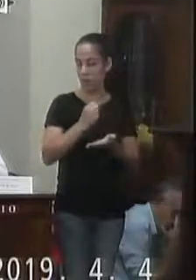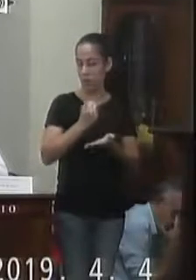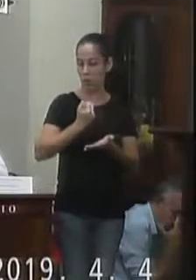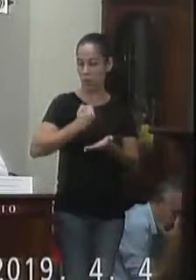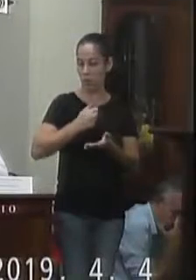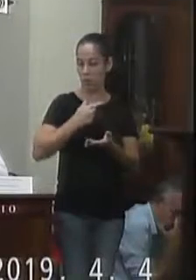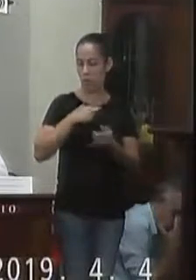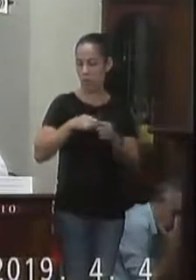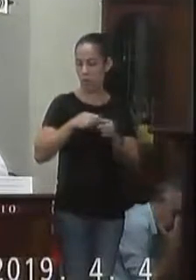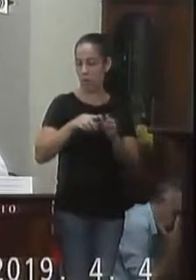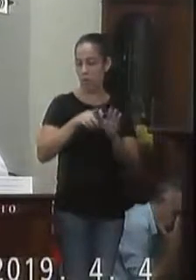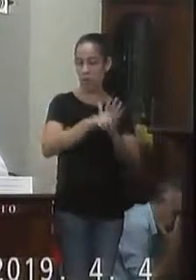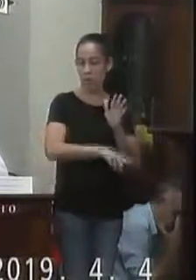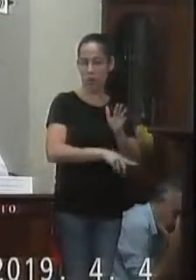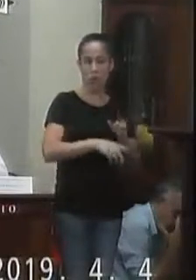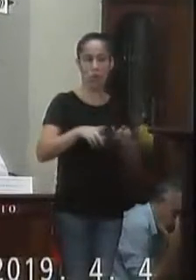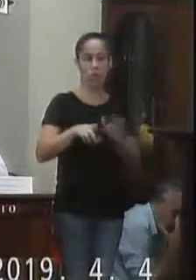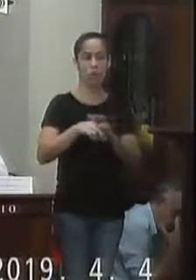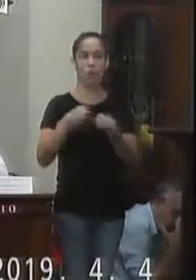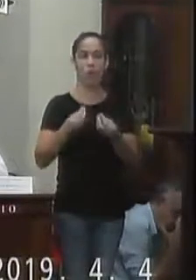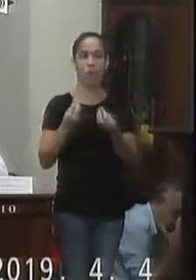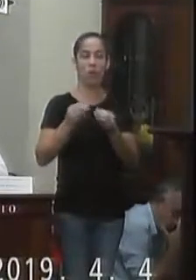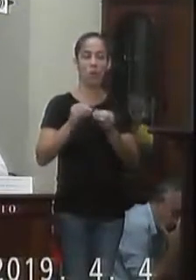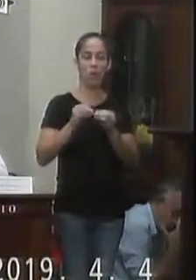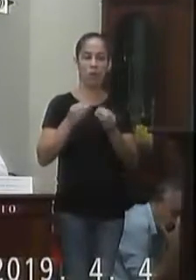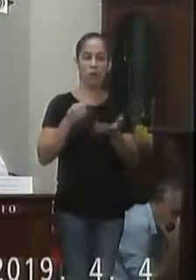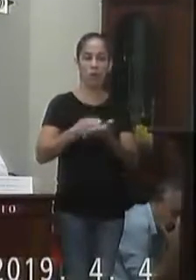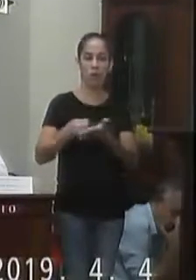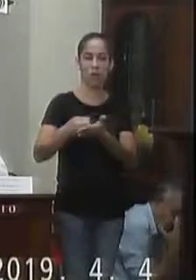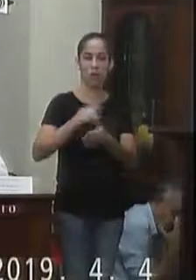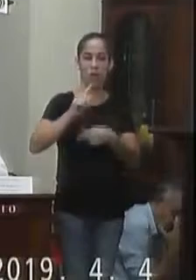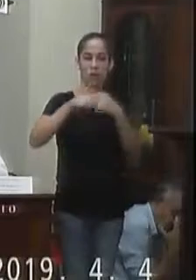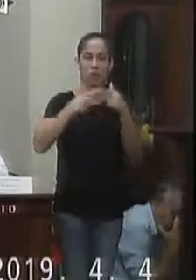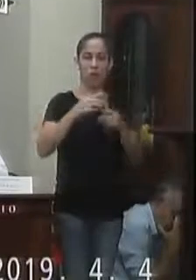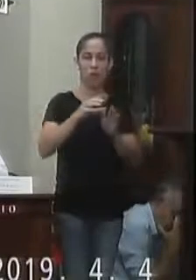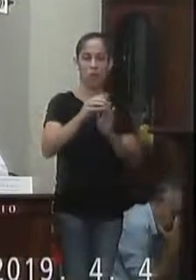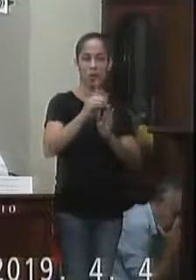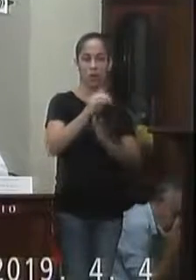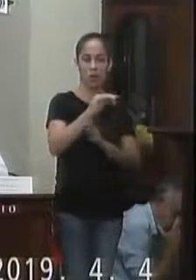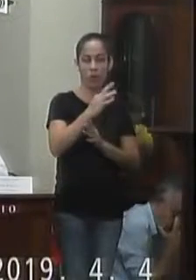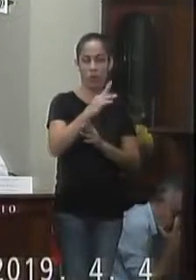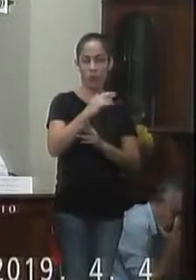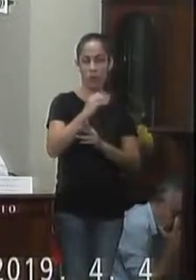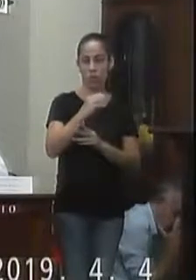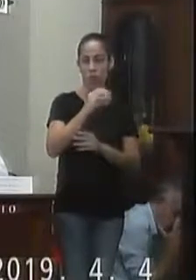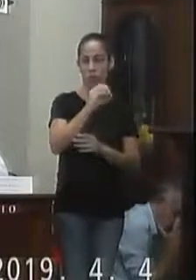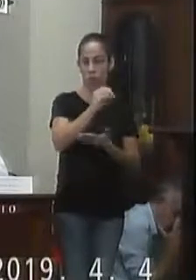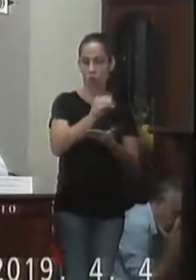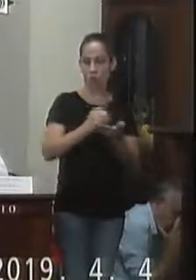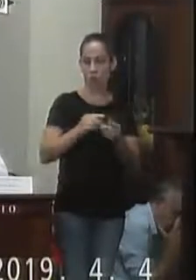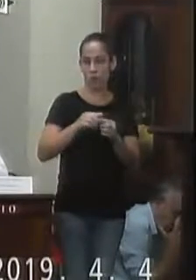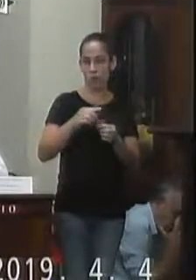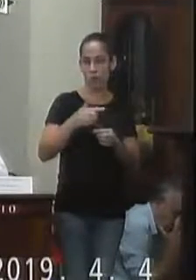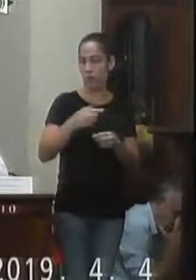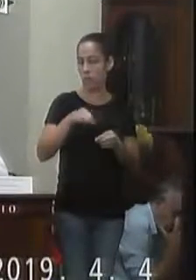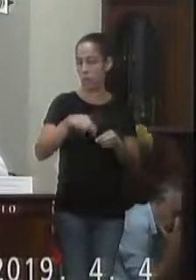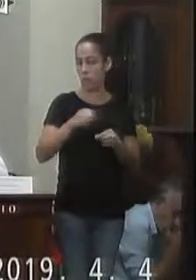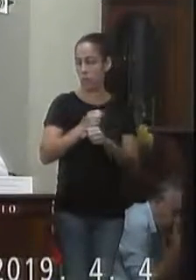derrubou a liminar que impediu o cumprimento da lei e o tornou, a partir da publicação do Diário Oficial do Estado do Rio de Janeiro, em 20 de março de 2019,